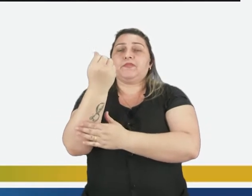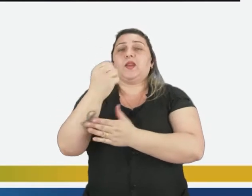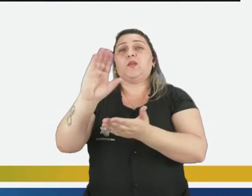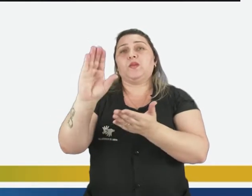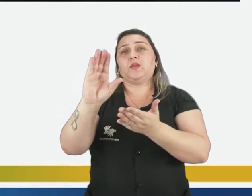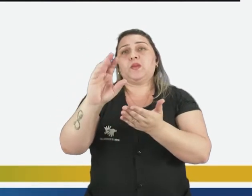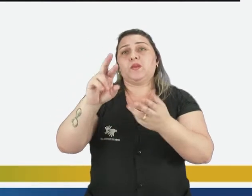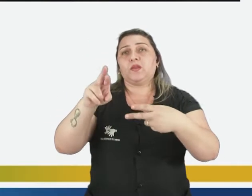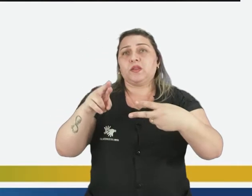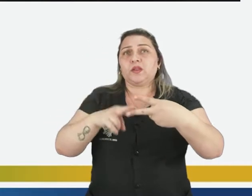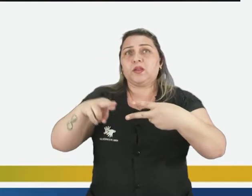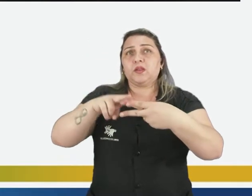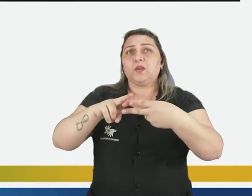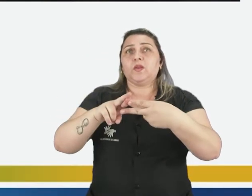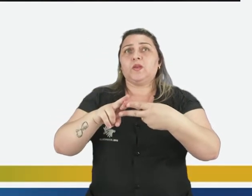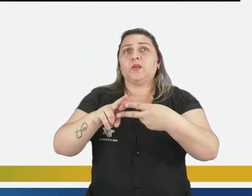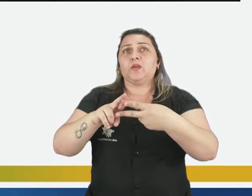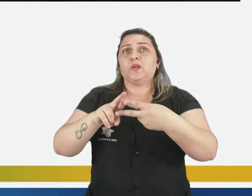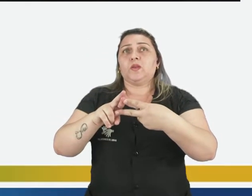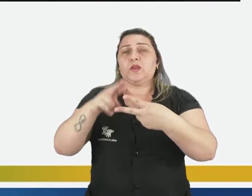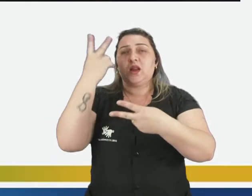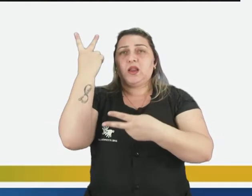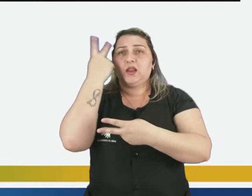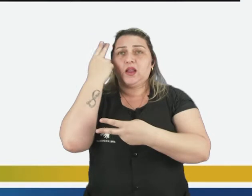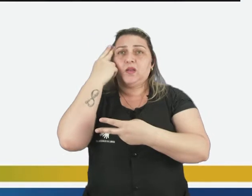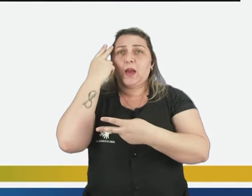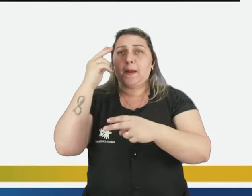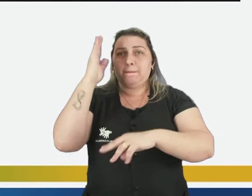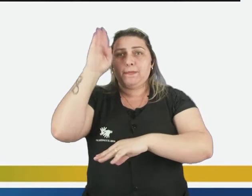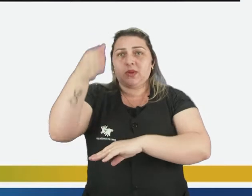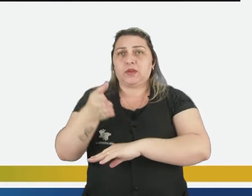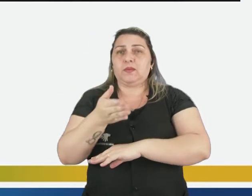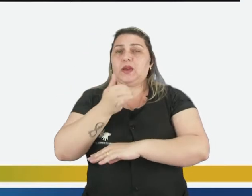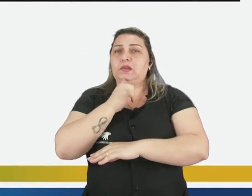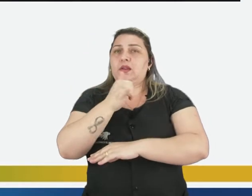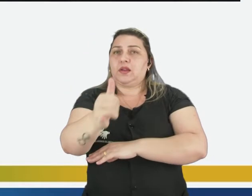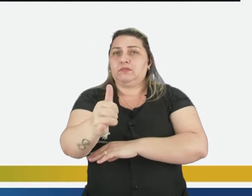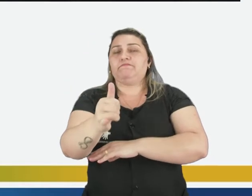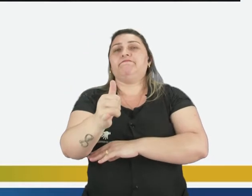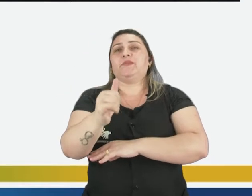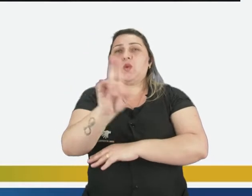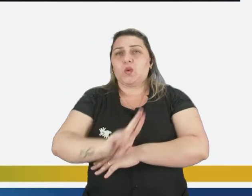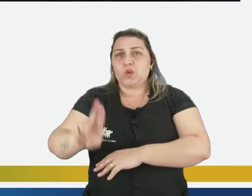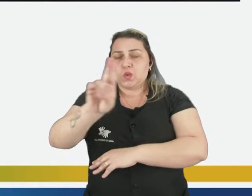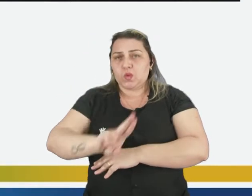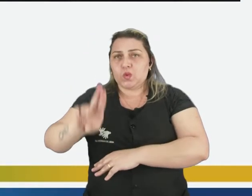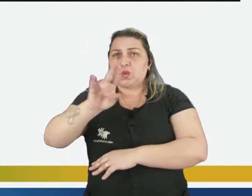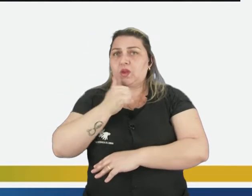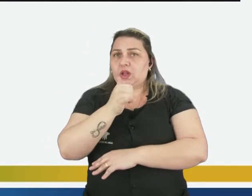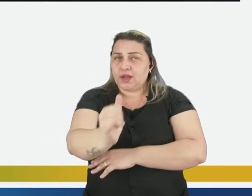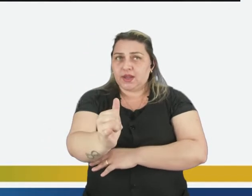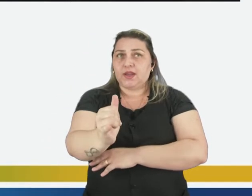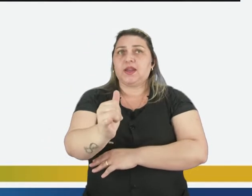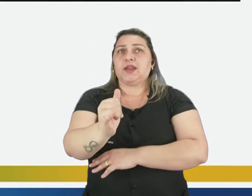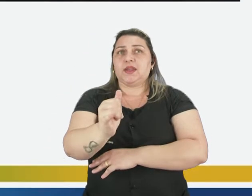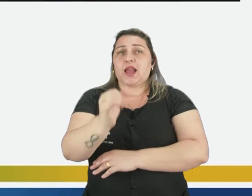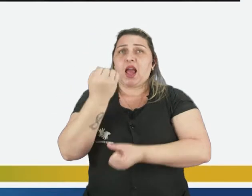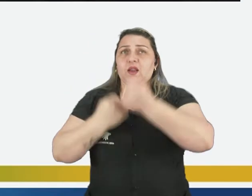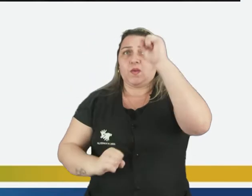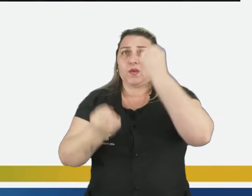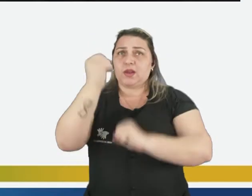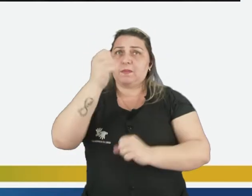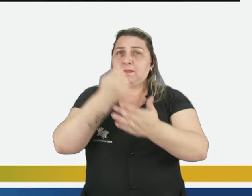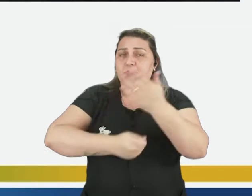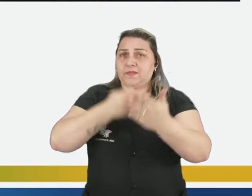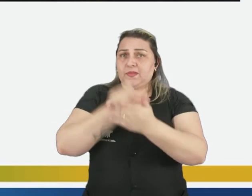Quanto aos recursos naturais, principalmente minerais e o uso do campo energético, a